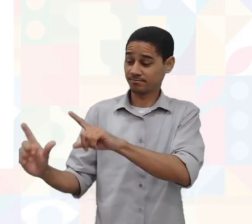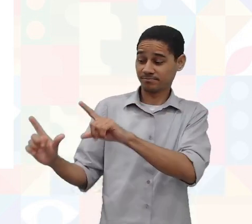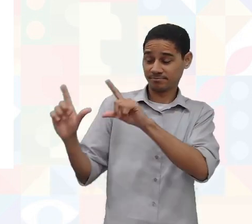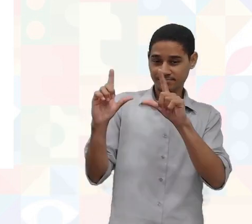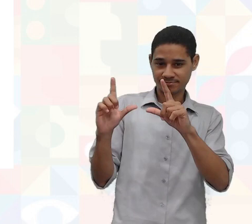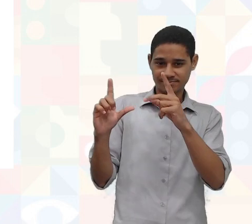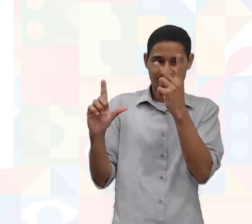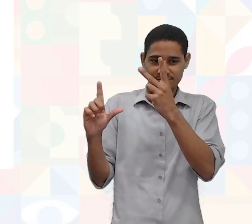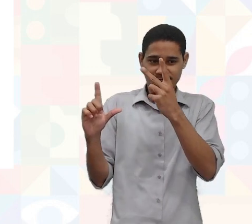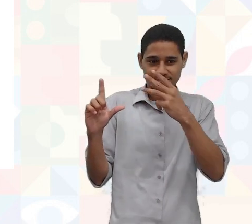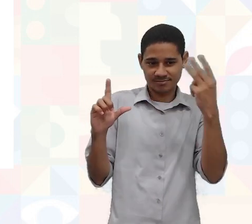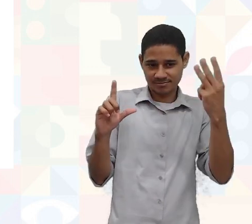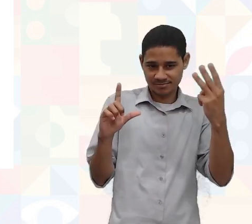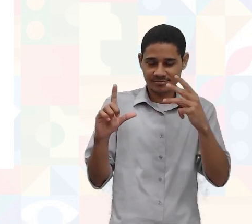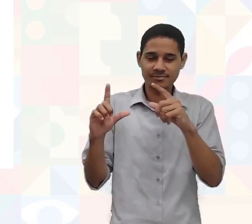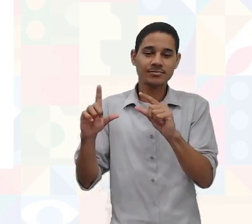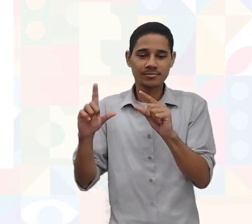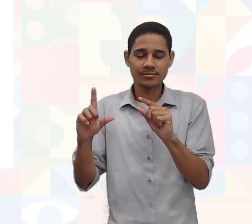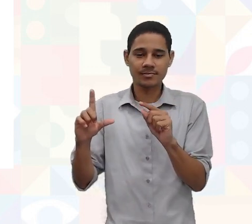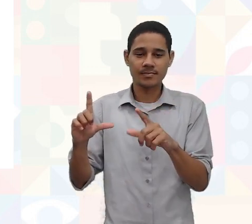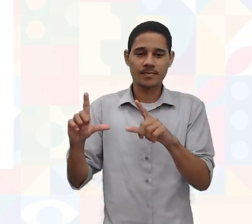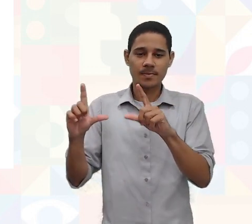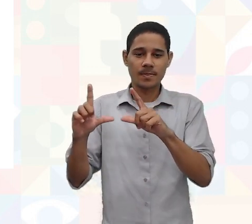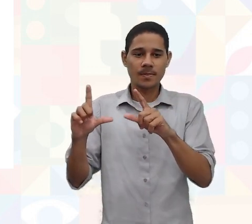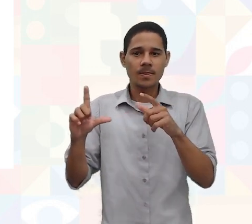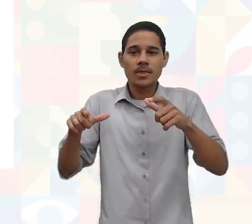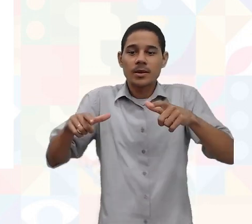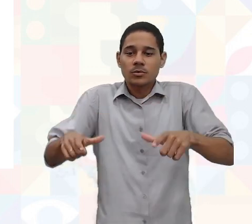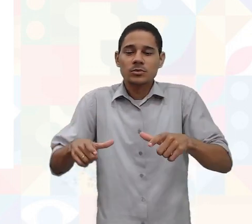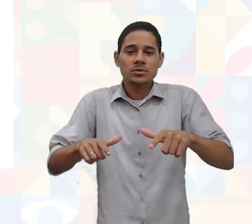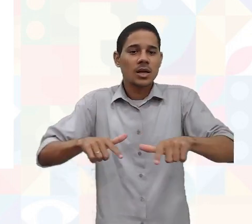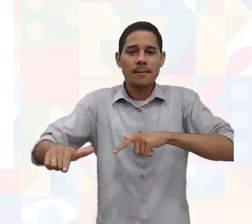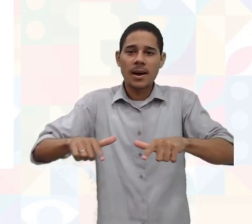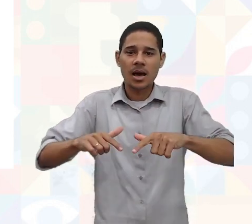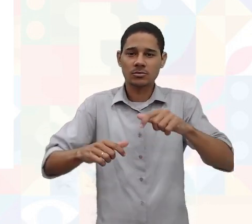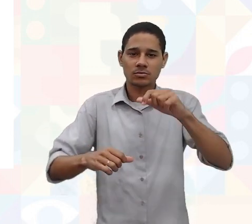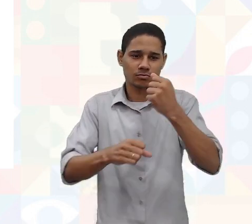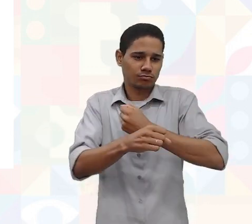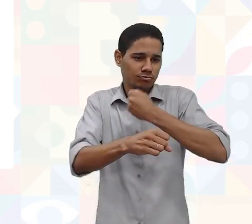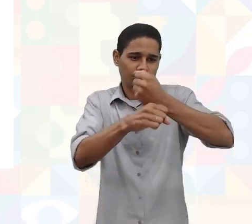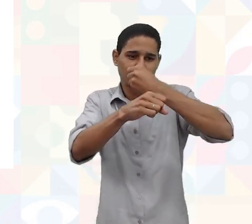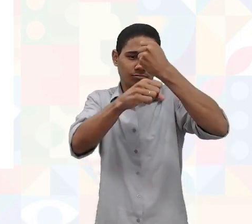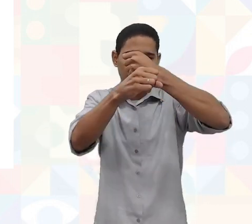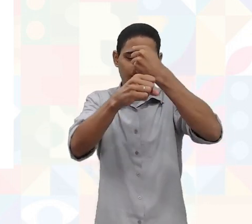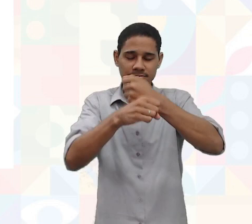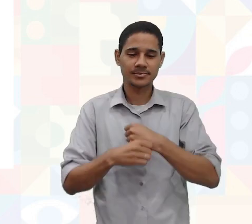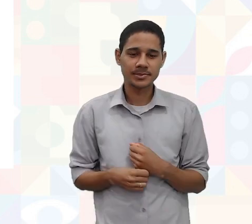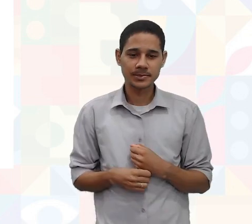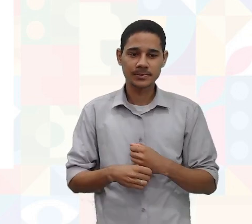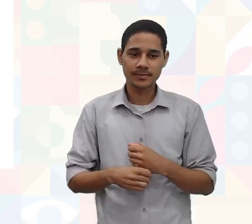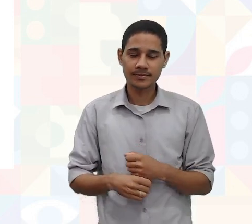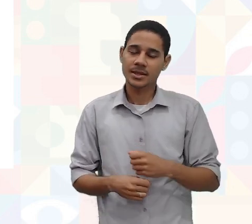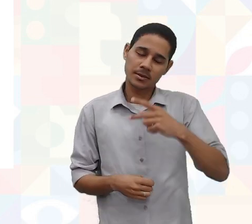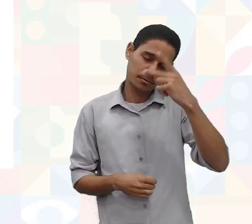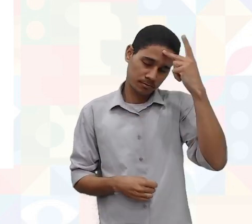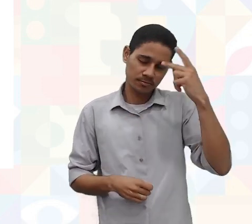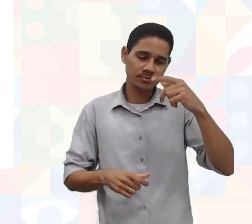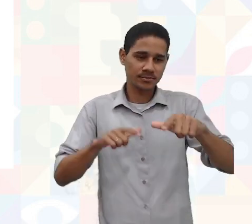terceira imagem, você vê um ambiente de trabalho na construção civil. Então, os trabalhadores da construção